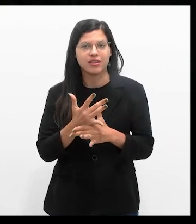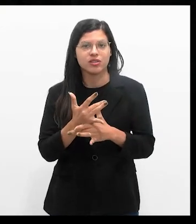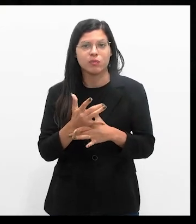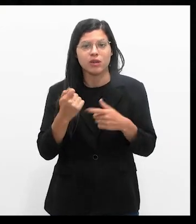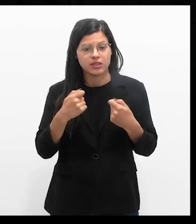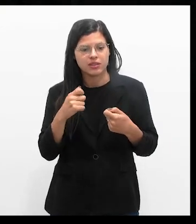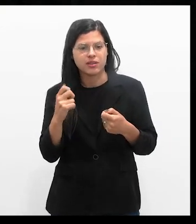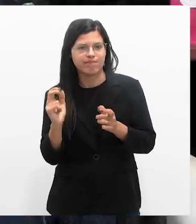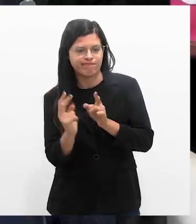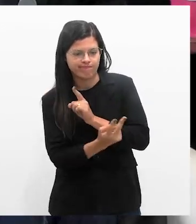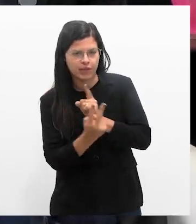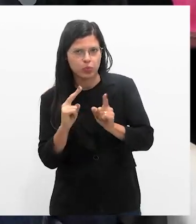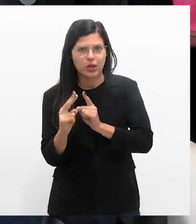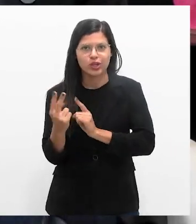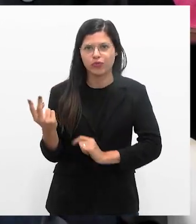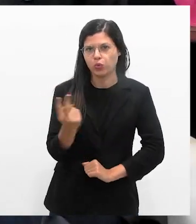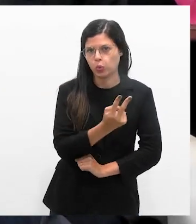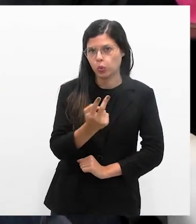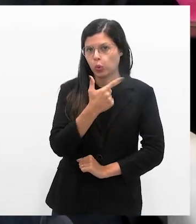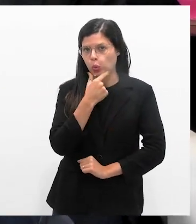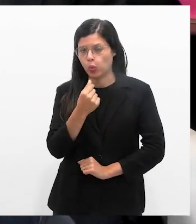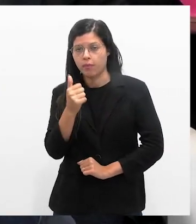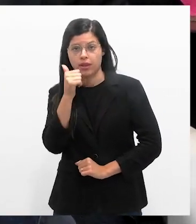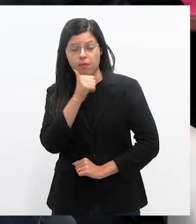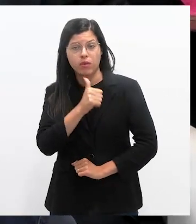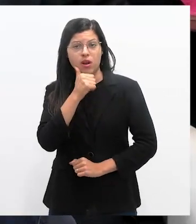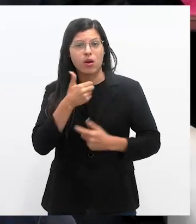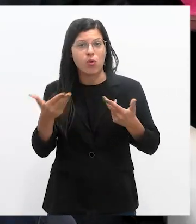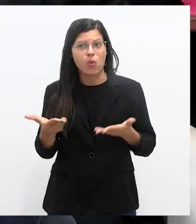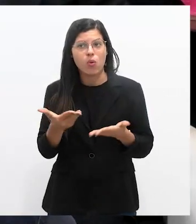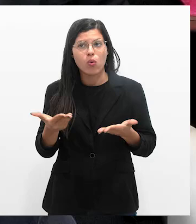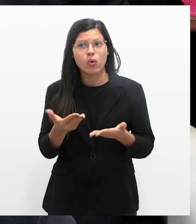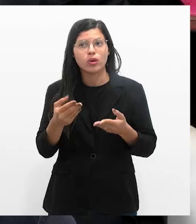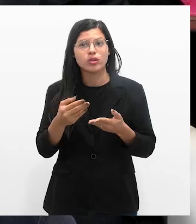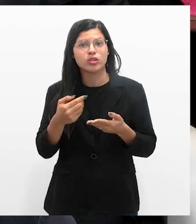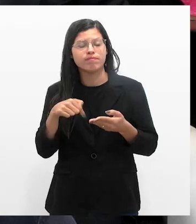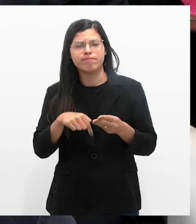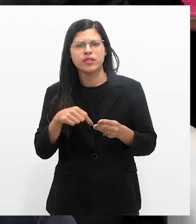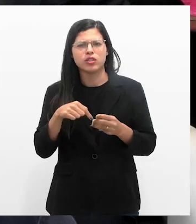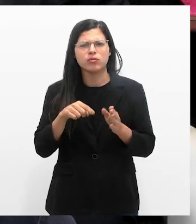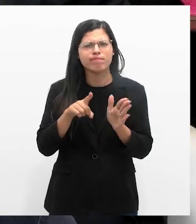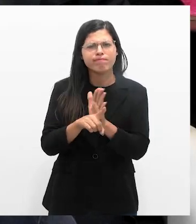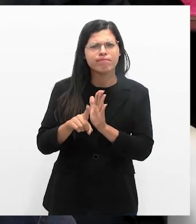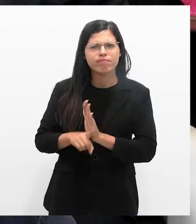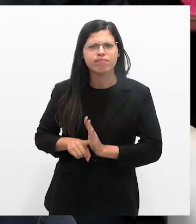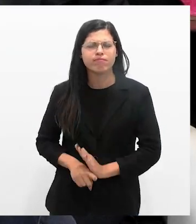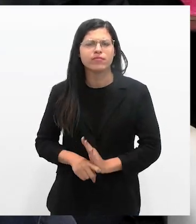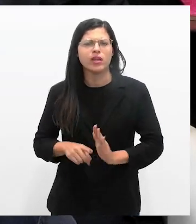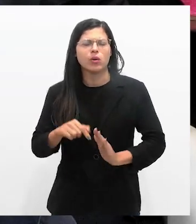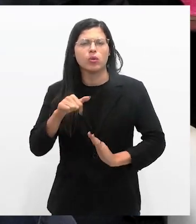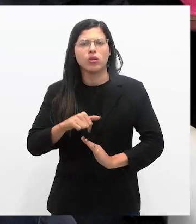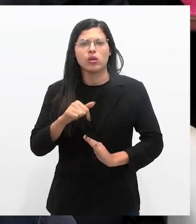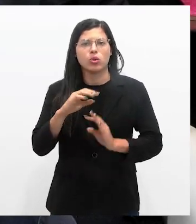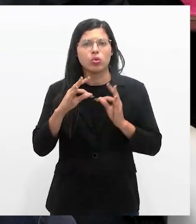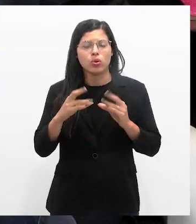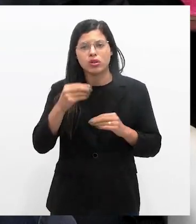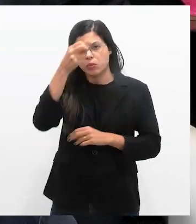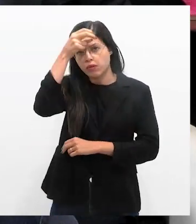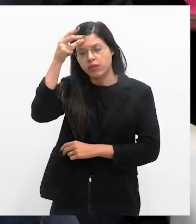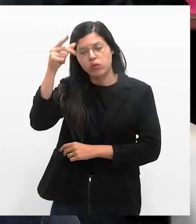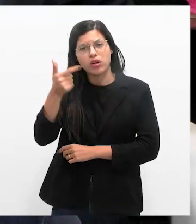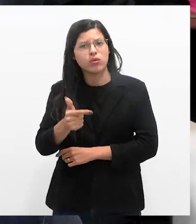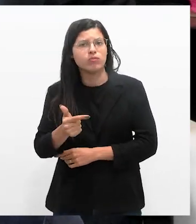olhares. Então, hoje se questiona todas as prefeituras que não têm secretárias municipais mulheres,